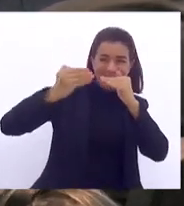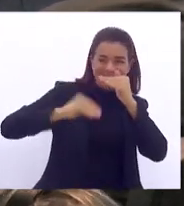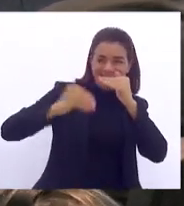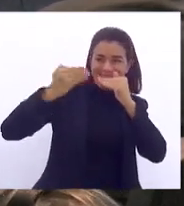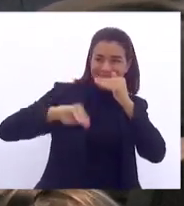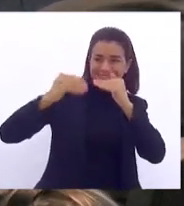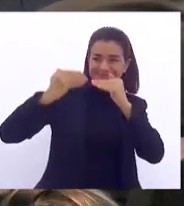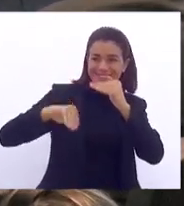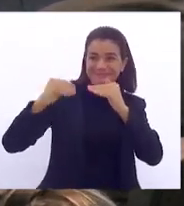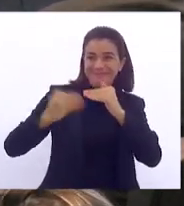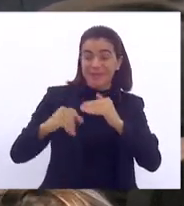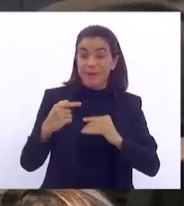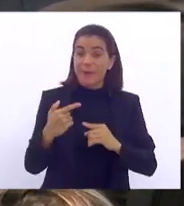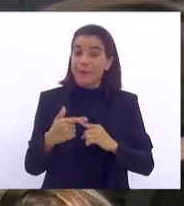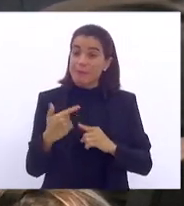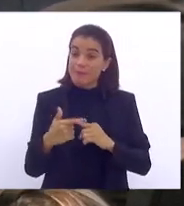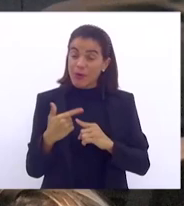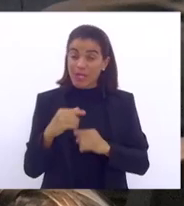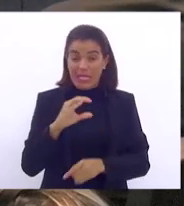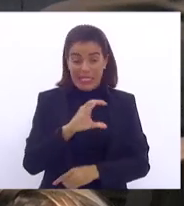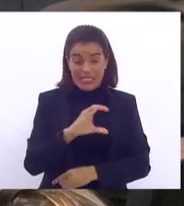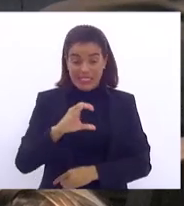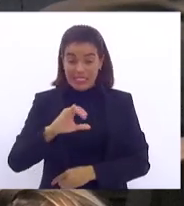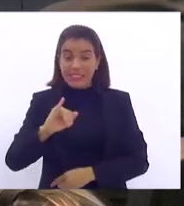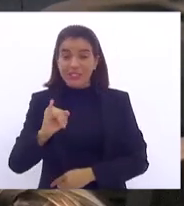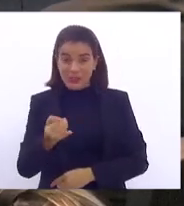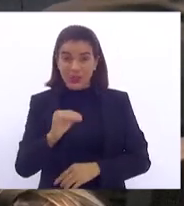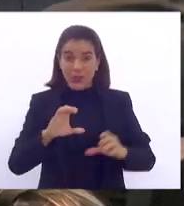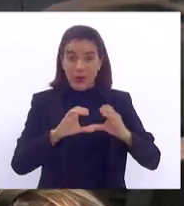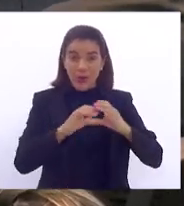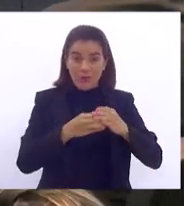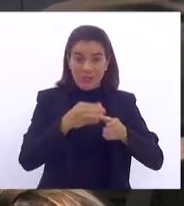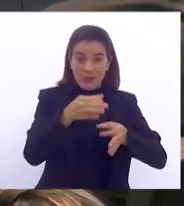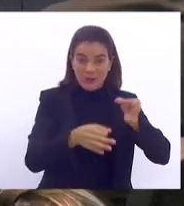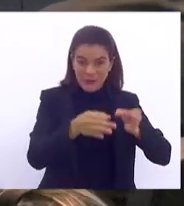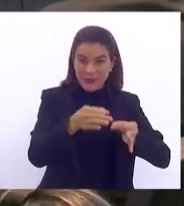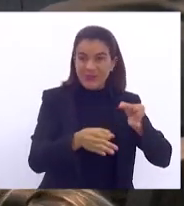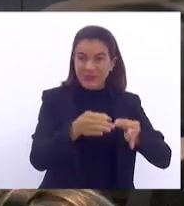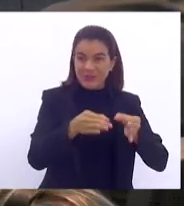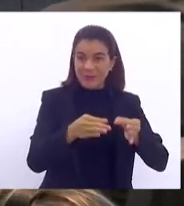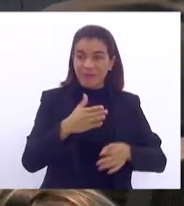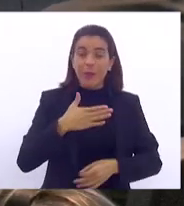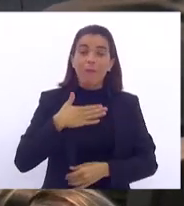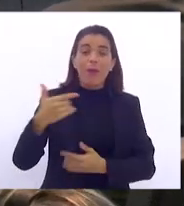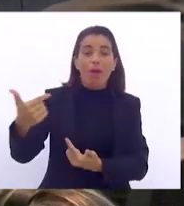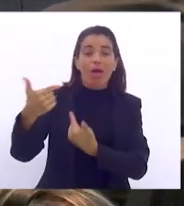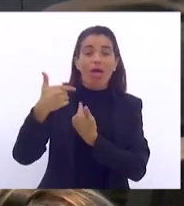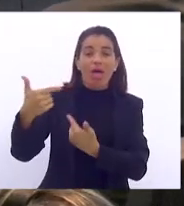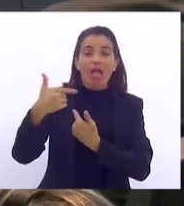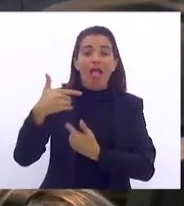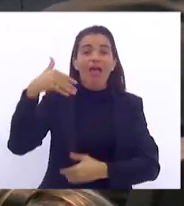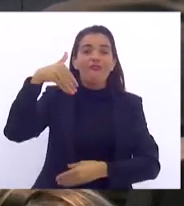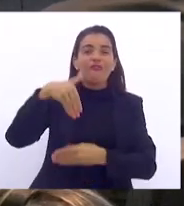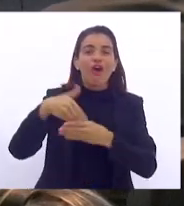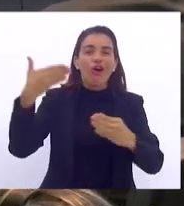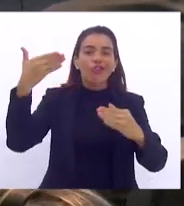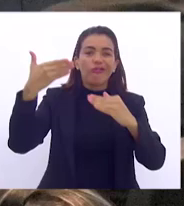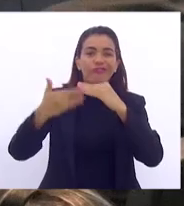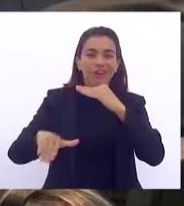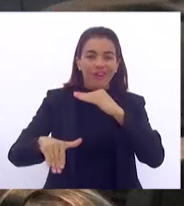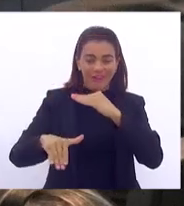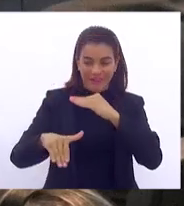né até porque lá na ccj né V diver meu apelido é o voto divergente